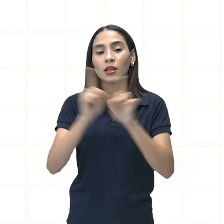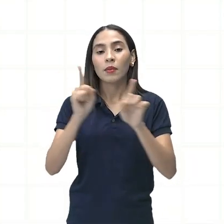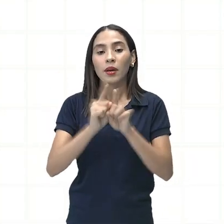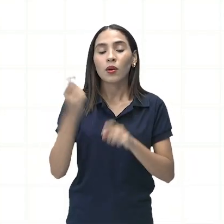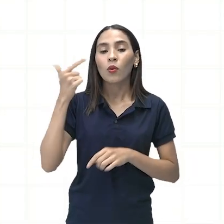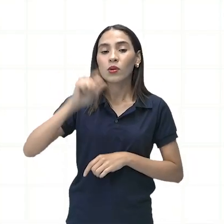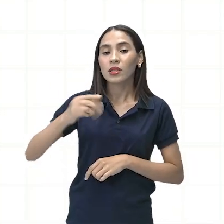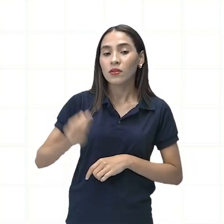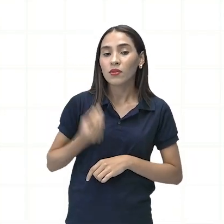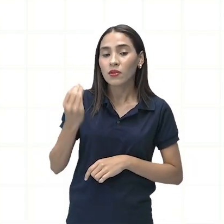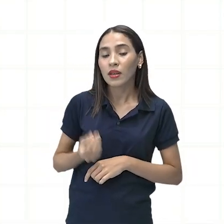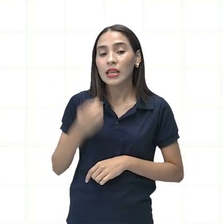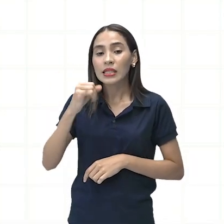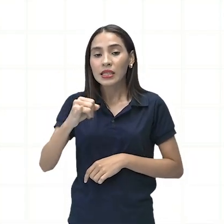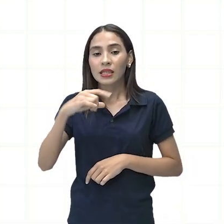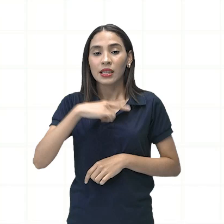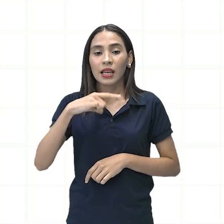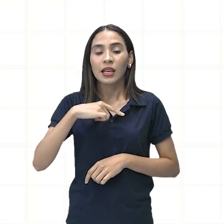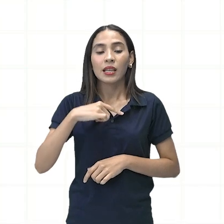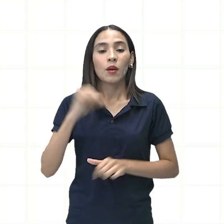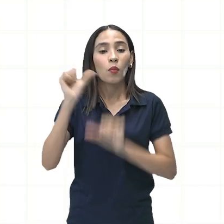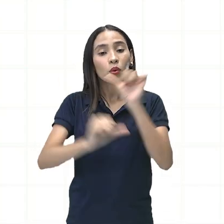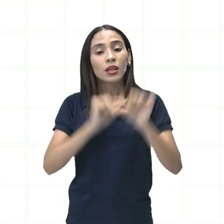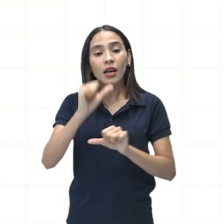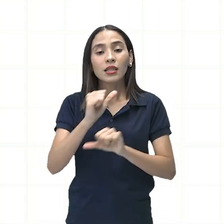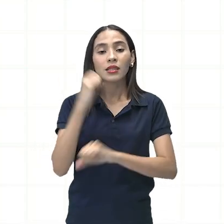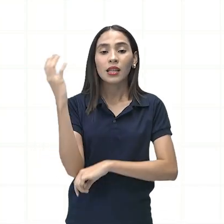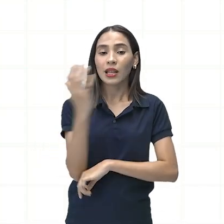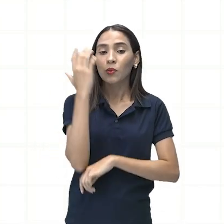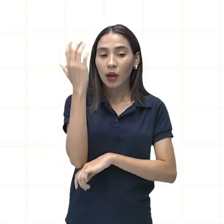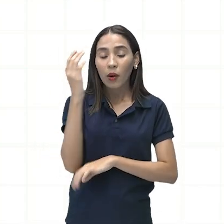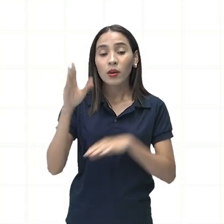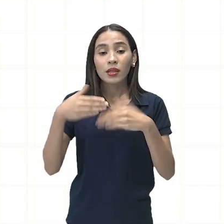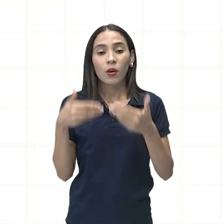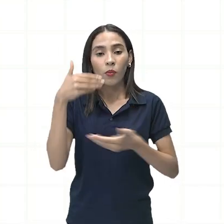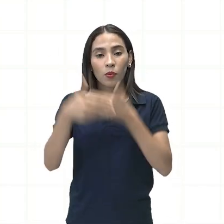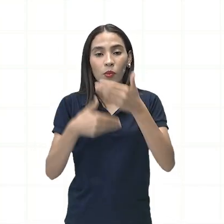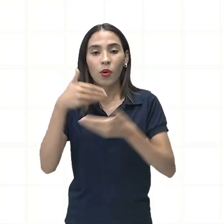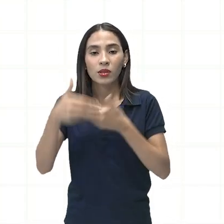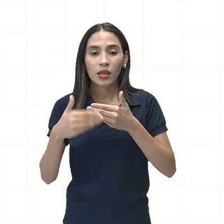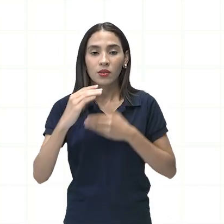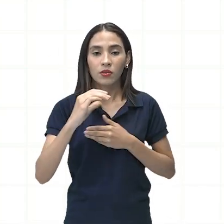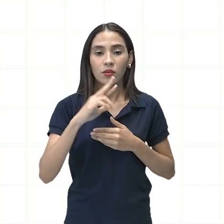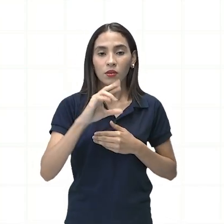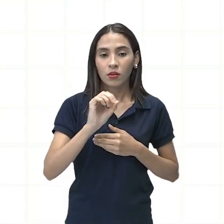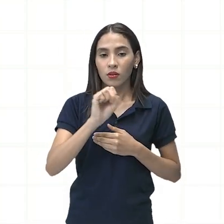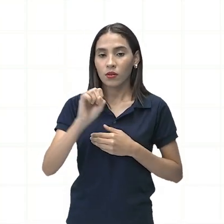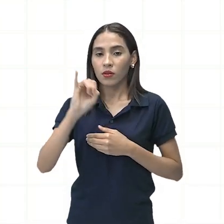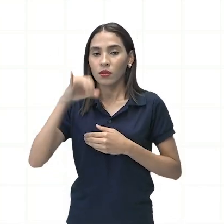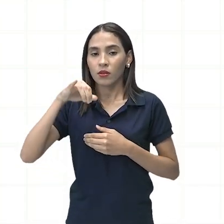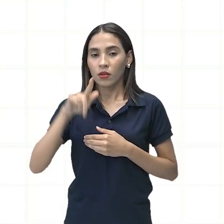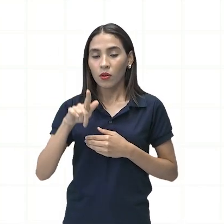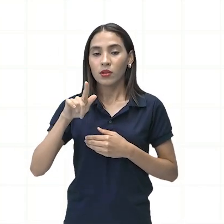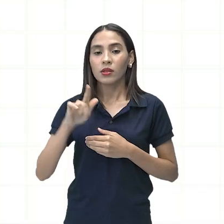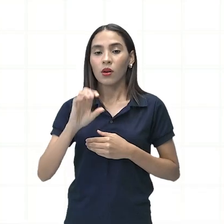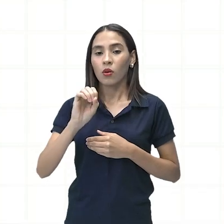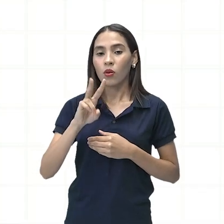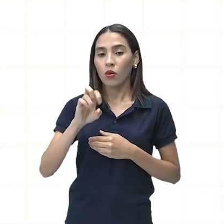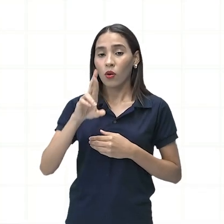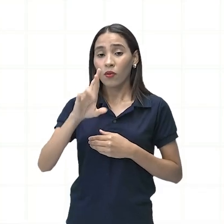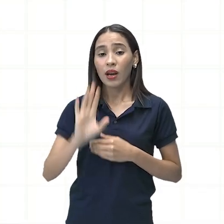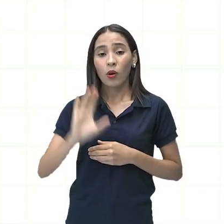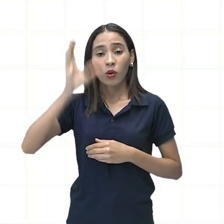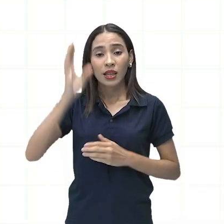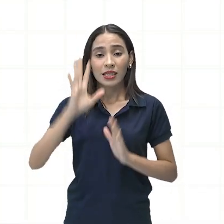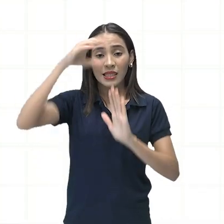sobrevivência diante de mudanças e desafios naturais. Logo, processos como o crossing over que ocorrem ali dentro da meiose,